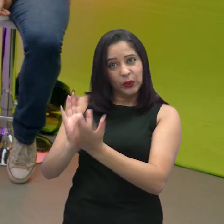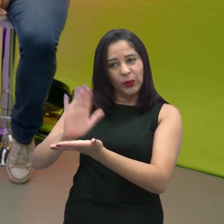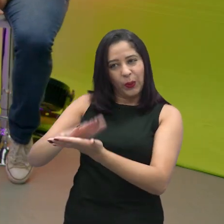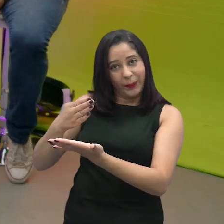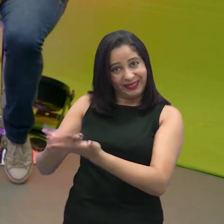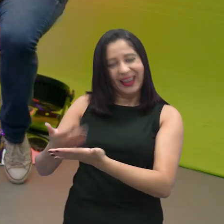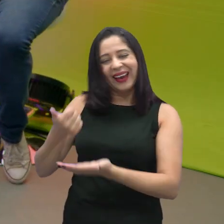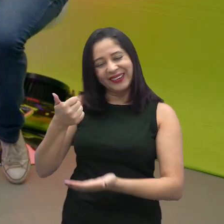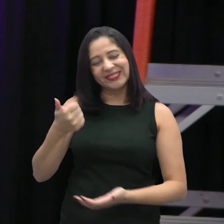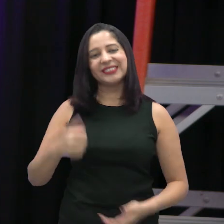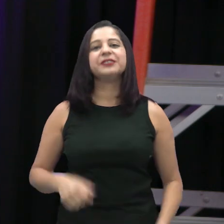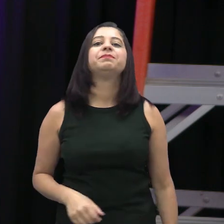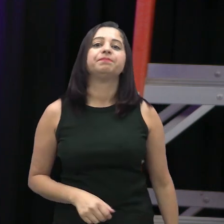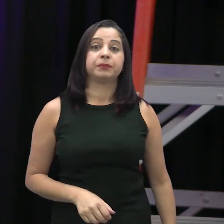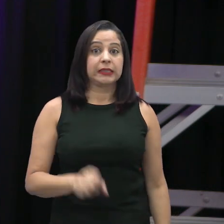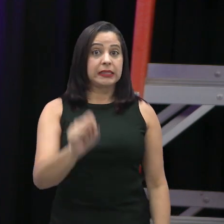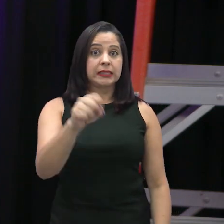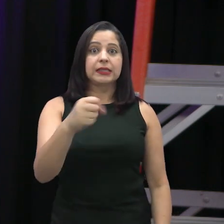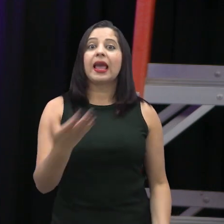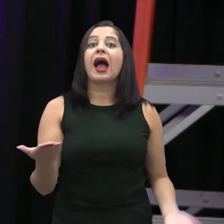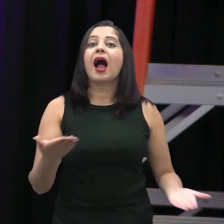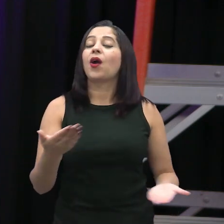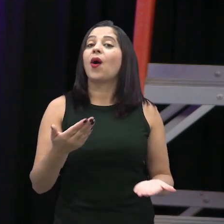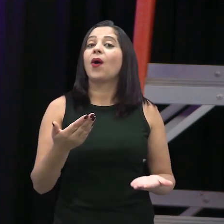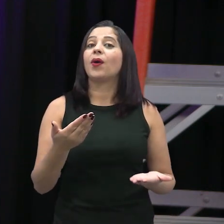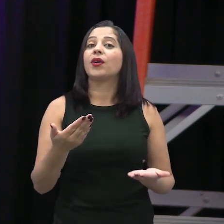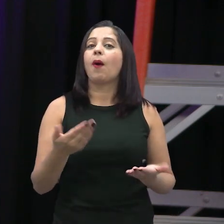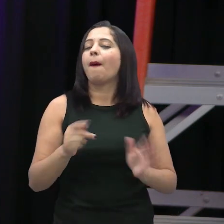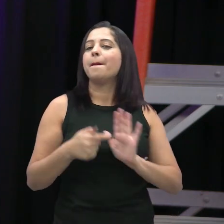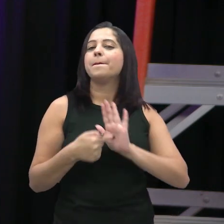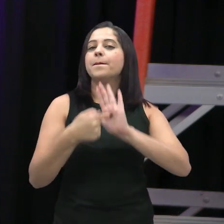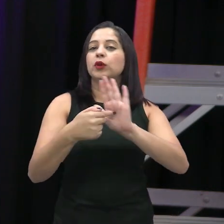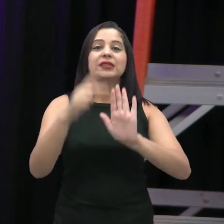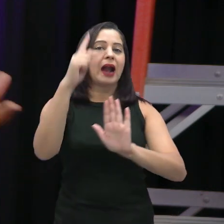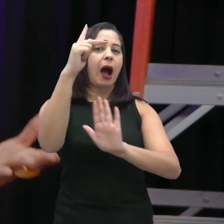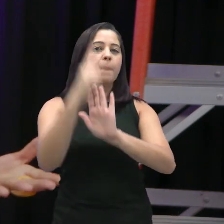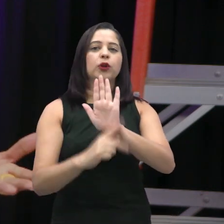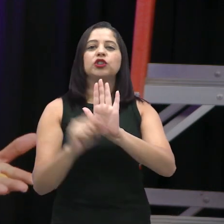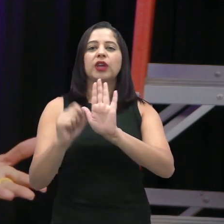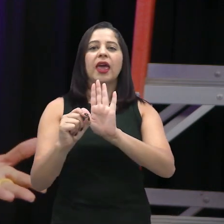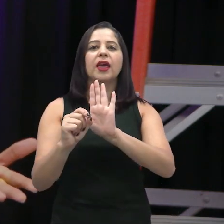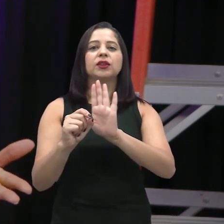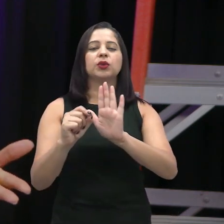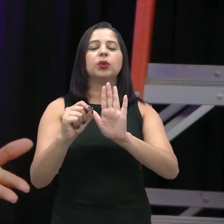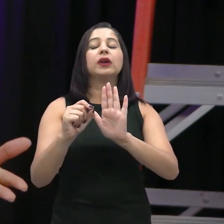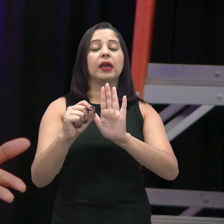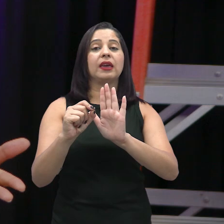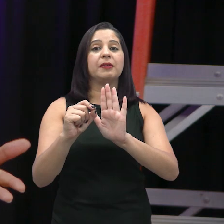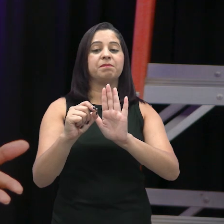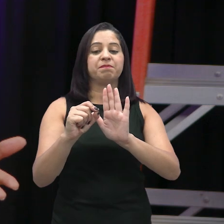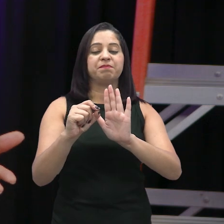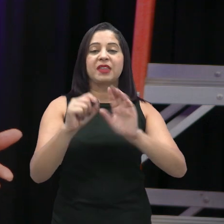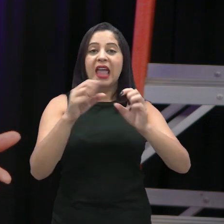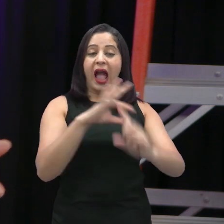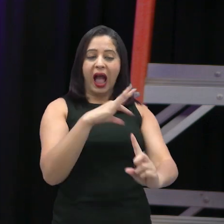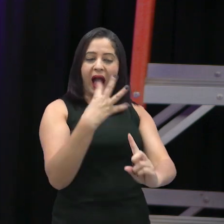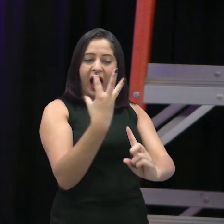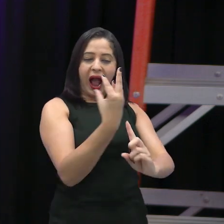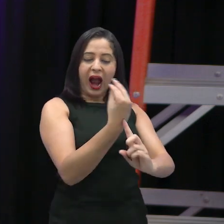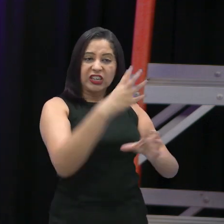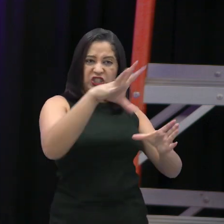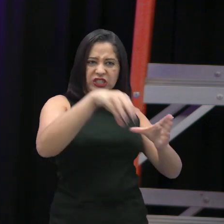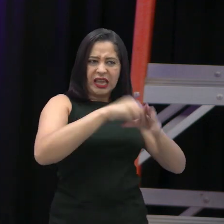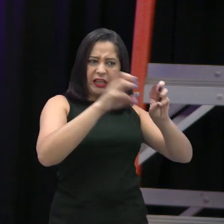Boa, Ti, vamos já começar aqui falando de um projeto que leva a arte para fora dos museus e galerias, viu?